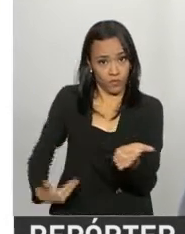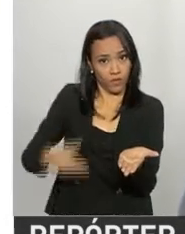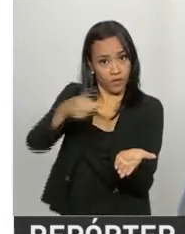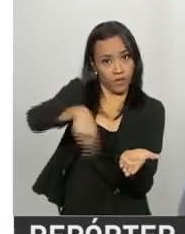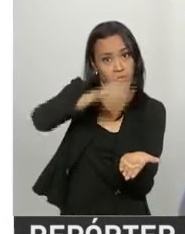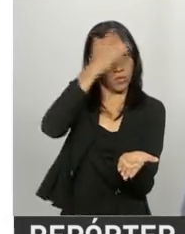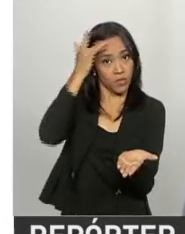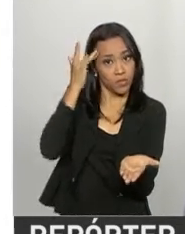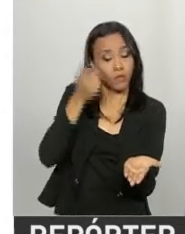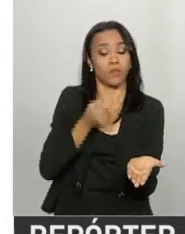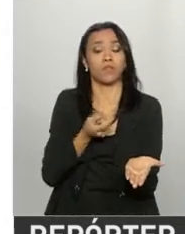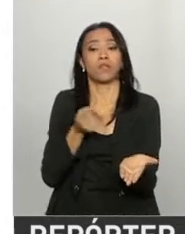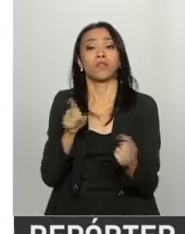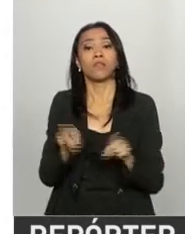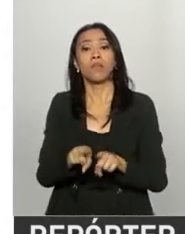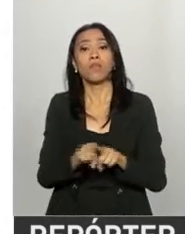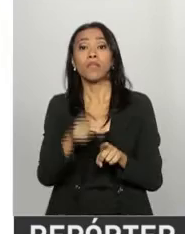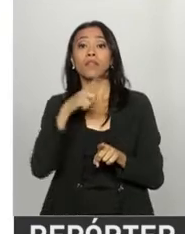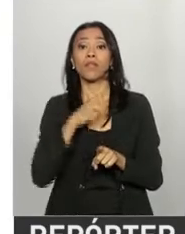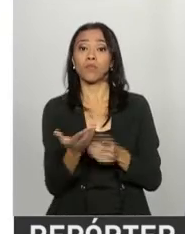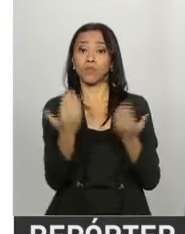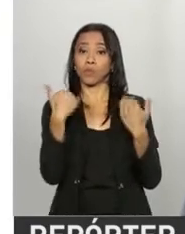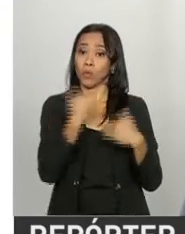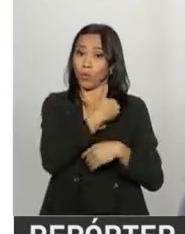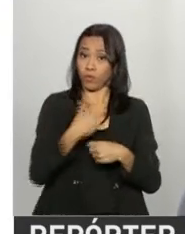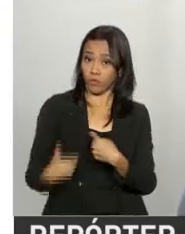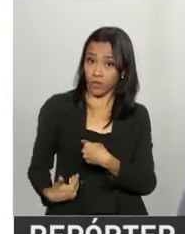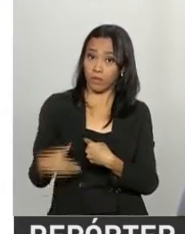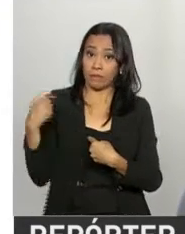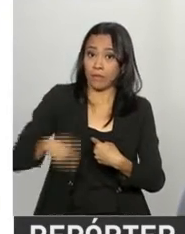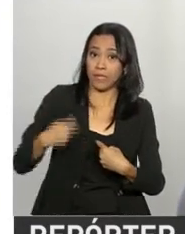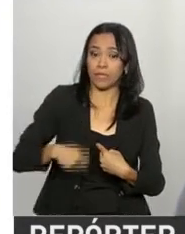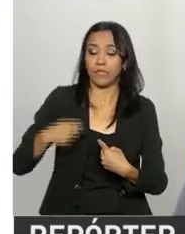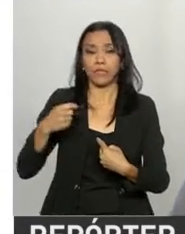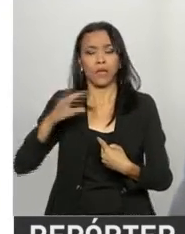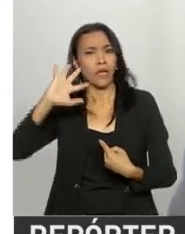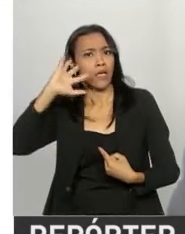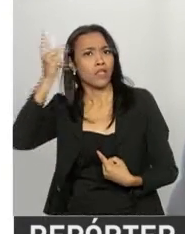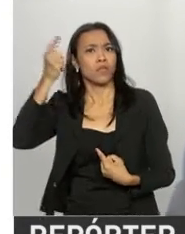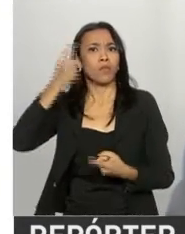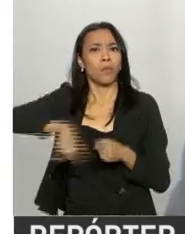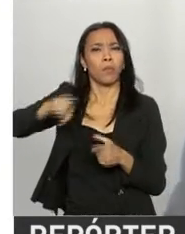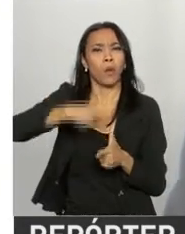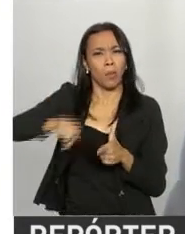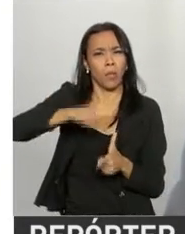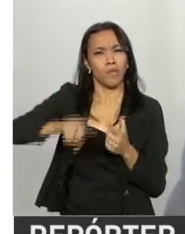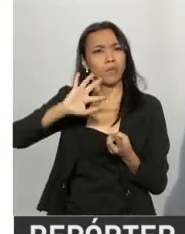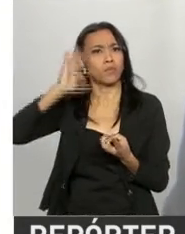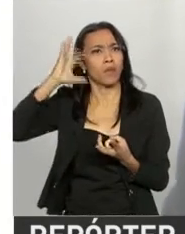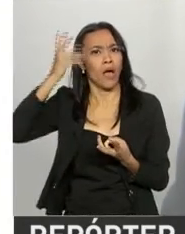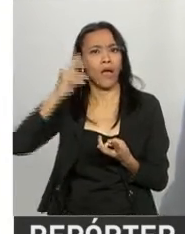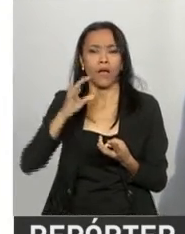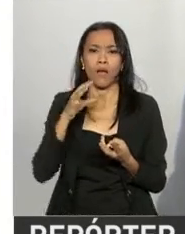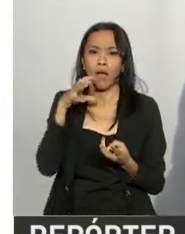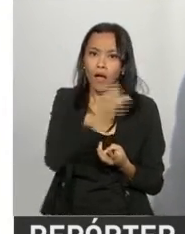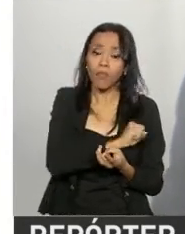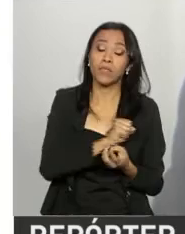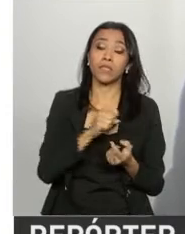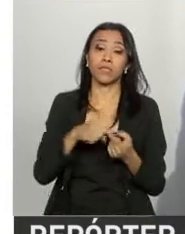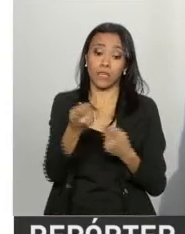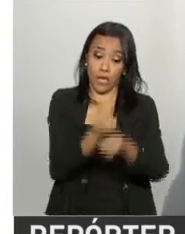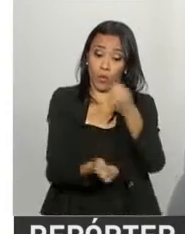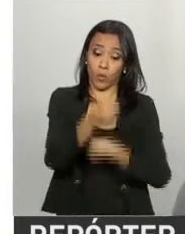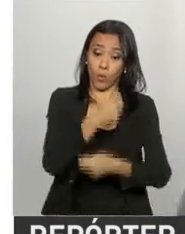outro lado, temos o Estado com a urgência de gerar soluções rápidas, econômicas, escaláveis